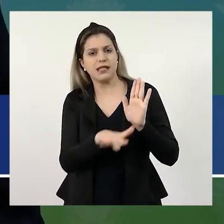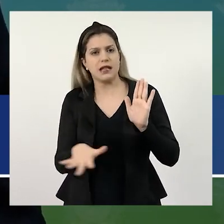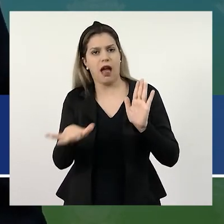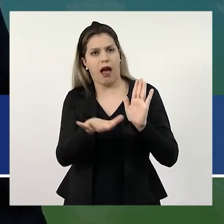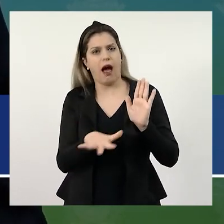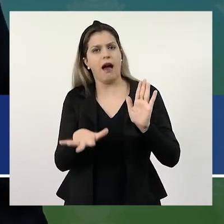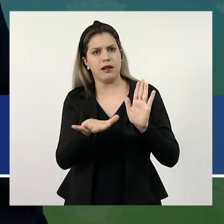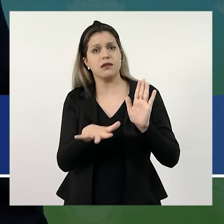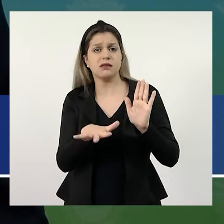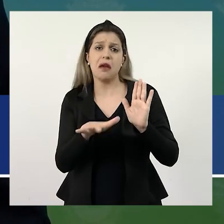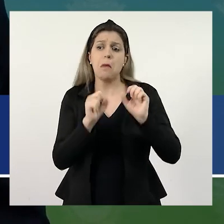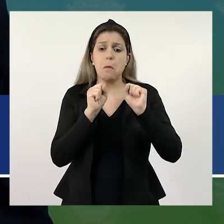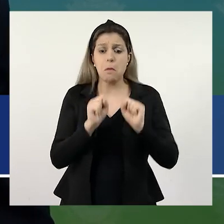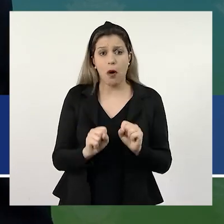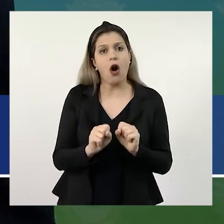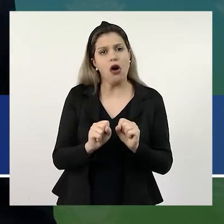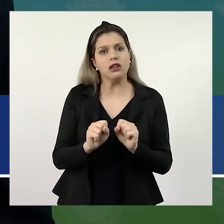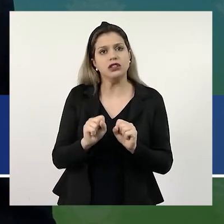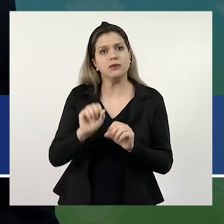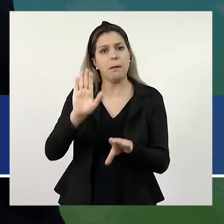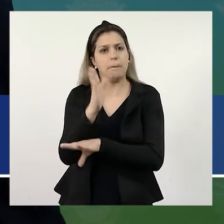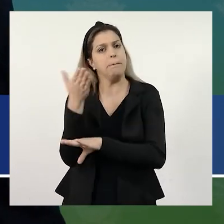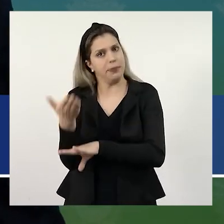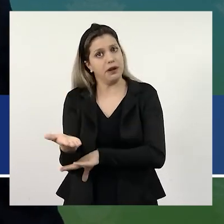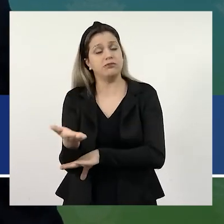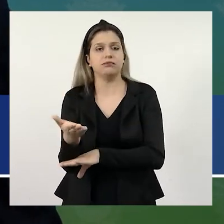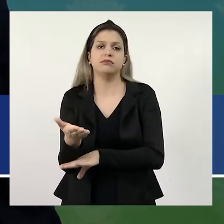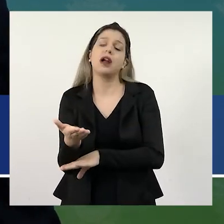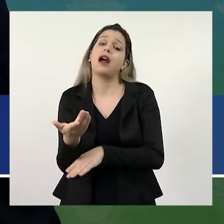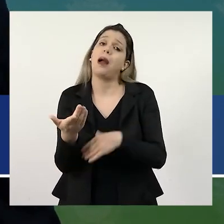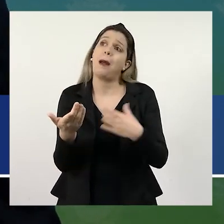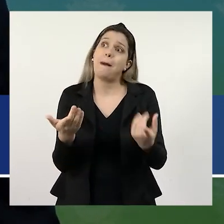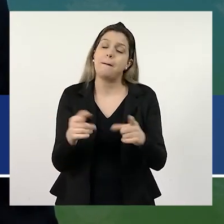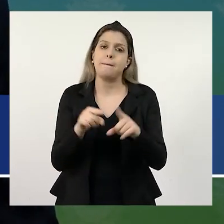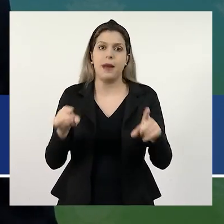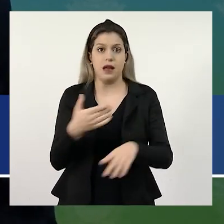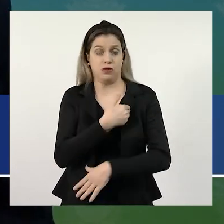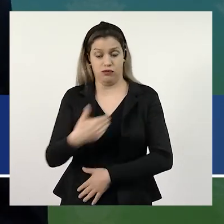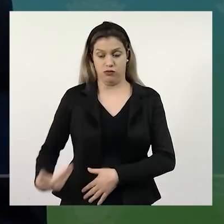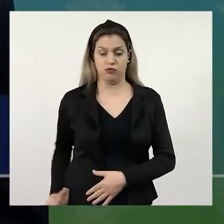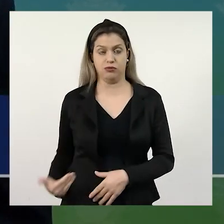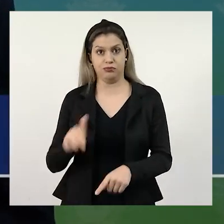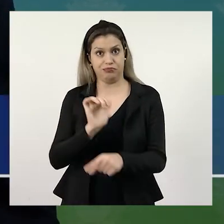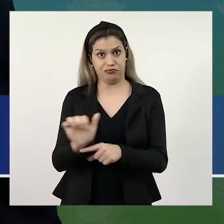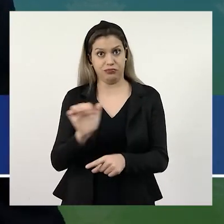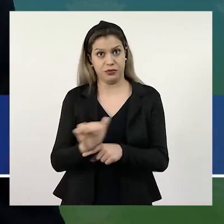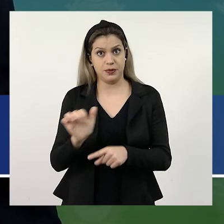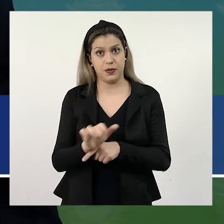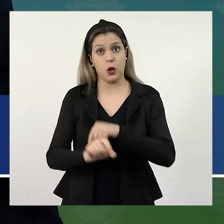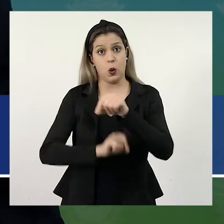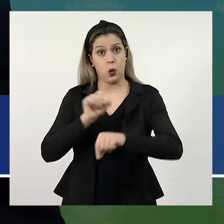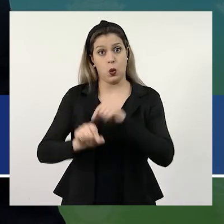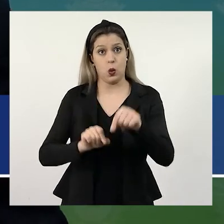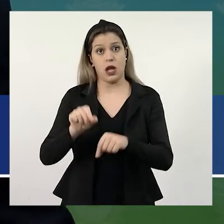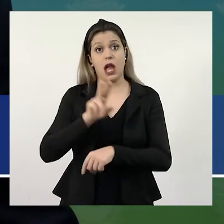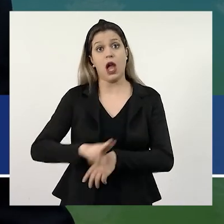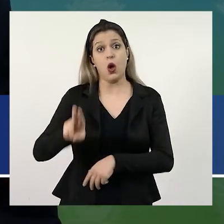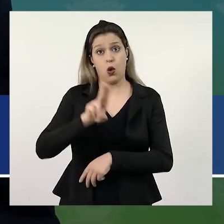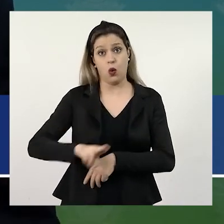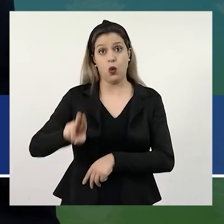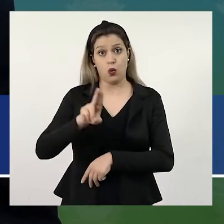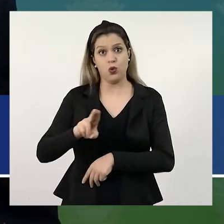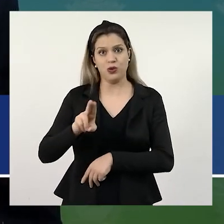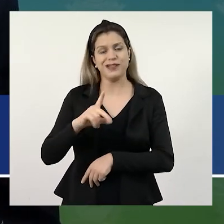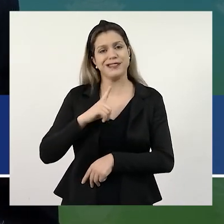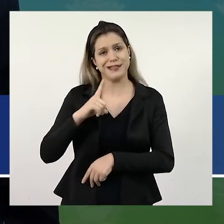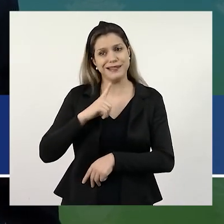11 áreas, na verdade, que poderiam ser desmatadas, E o governo do estado ele se utiliza dessa